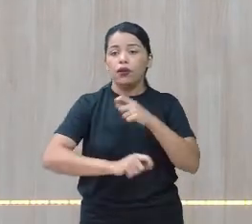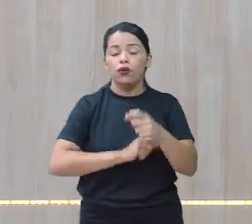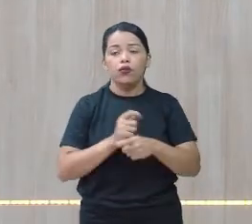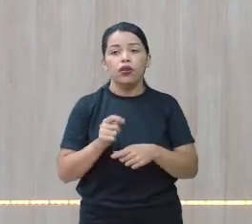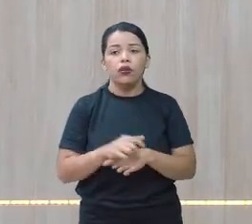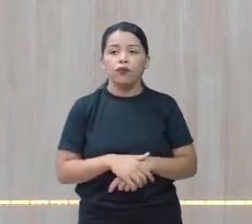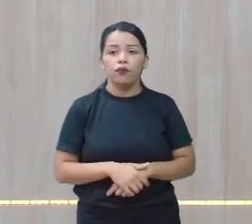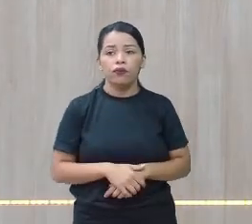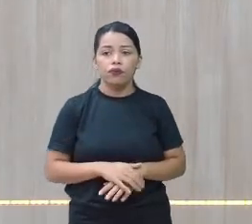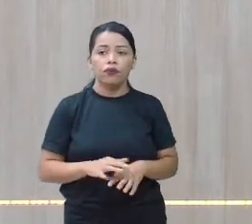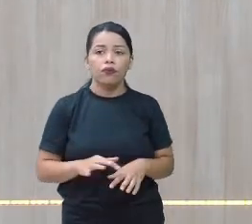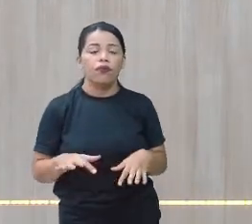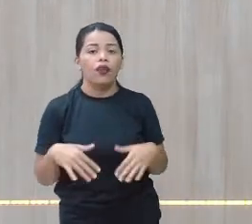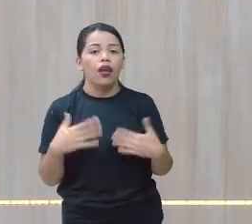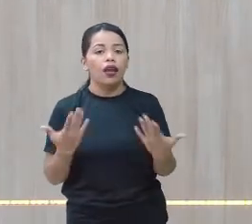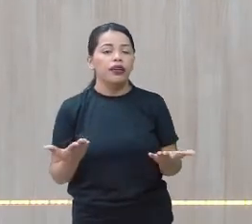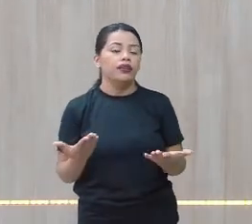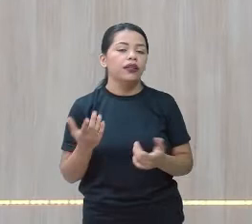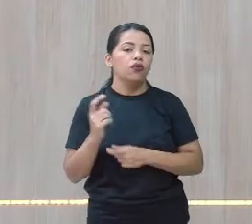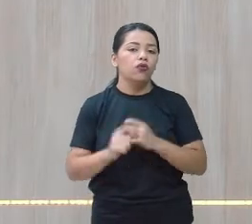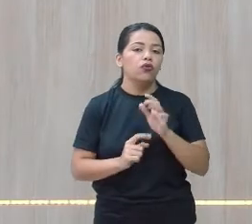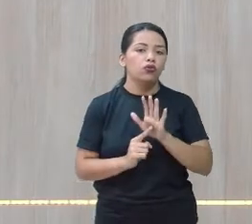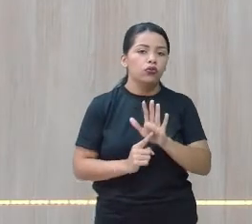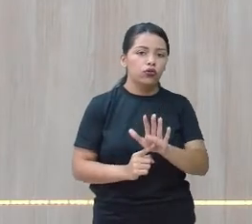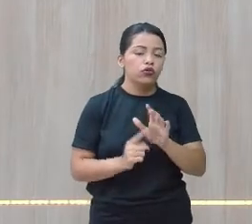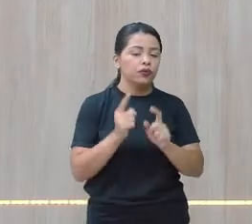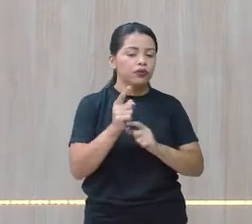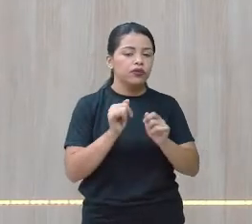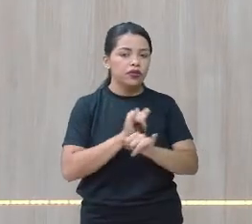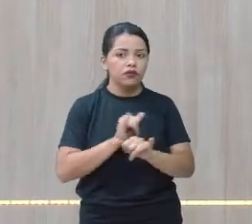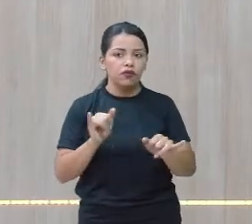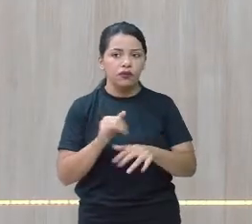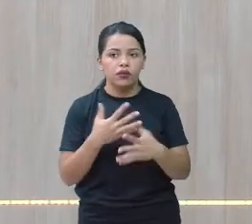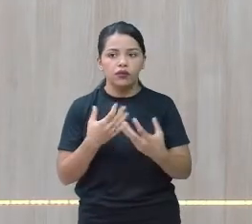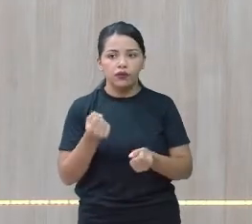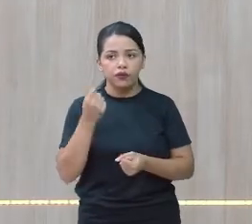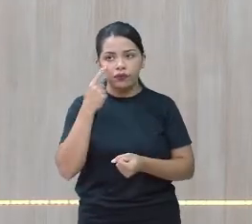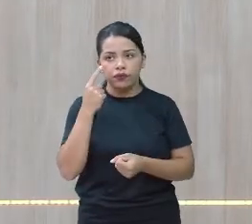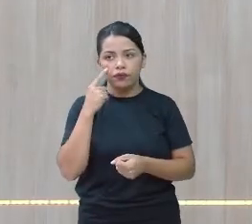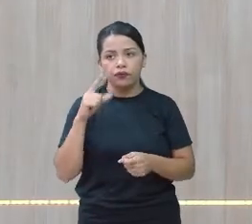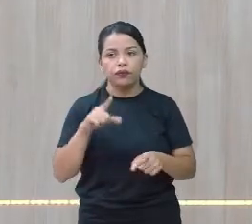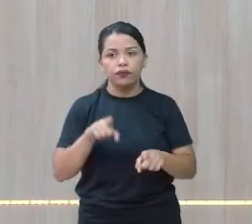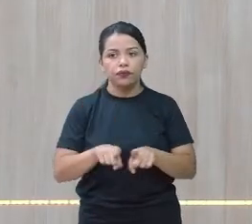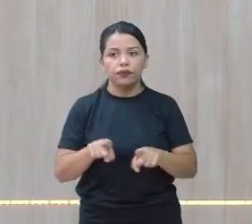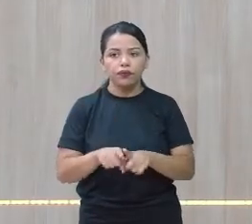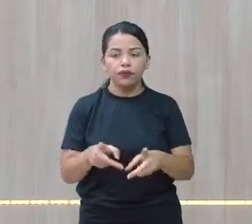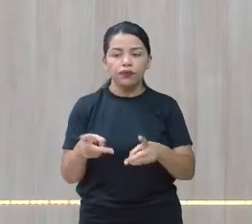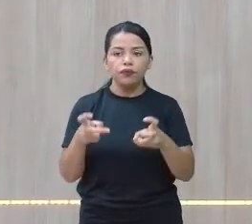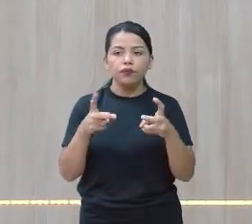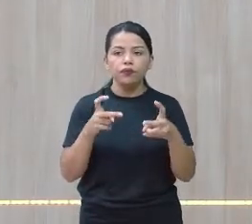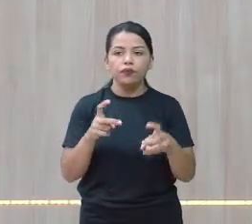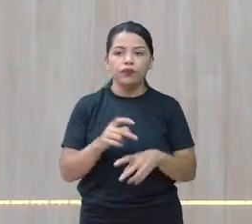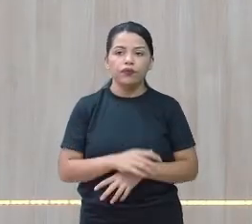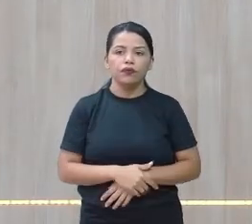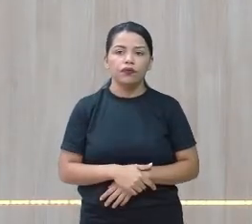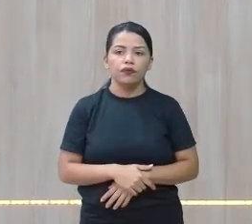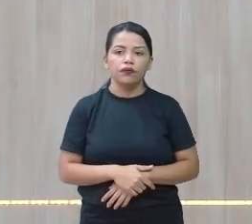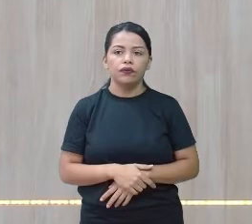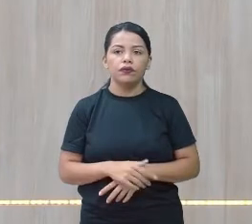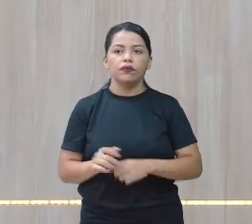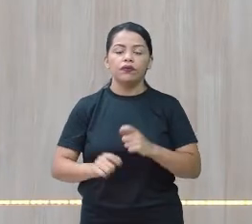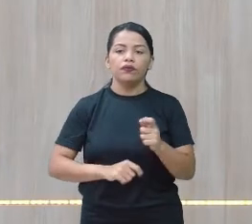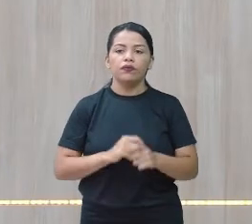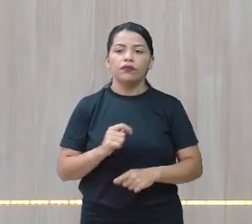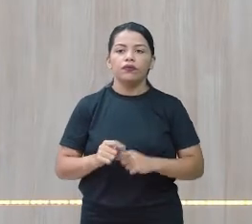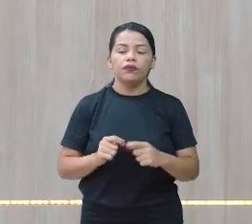ato reflexo, o que é que eu estou trazendo para vocês de informação? Vamos lá, além de observarem aí todo esse movimento